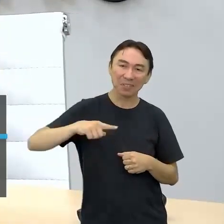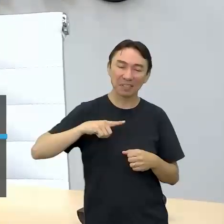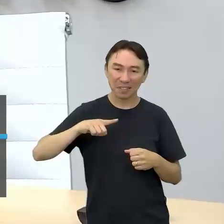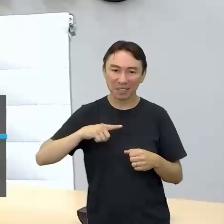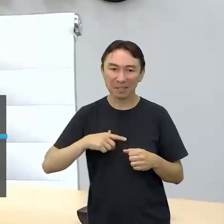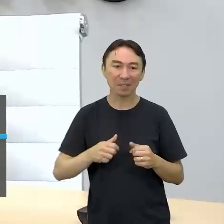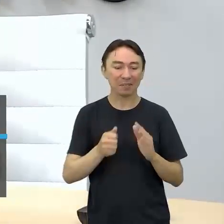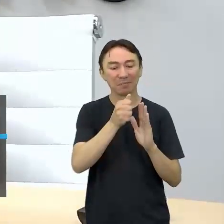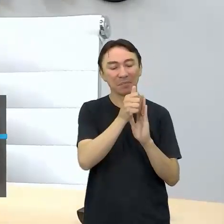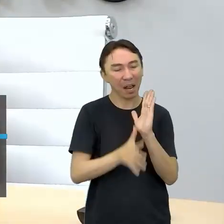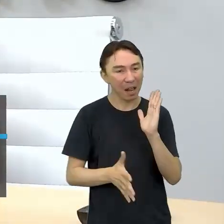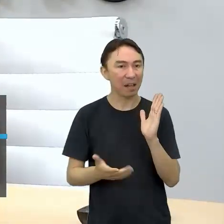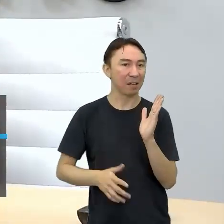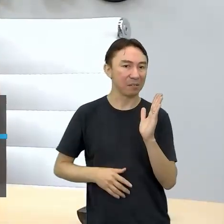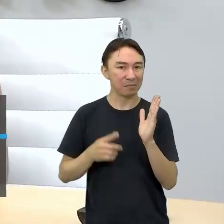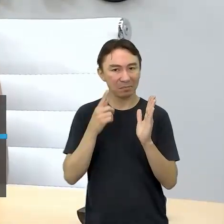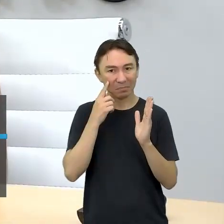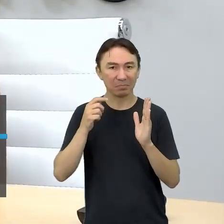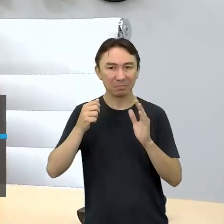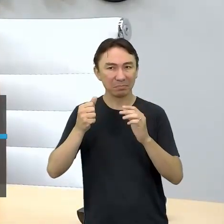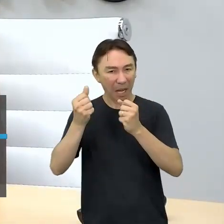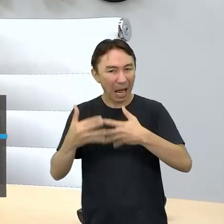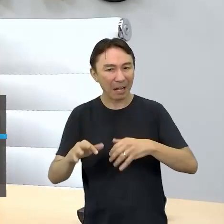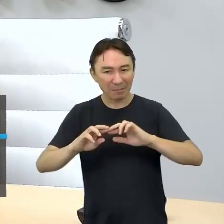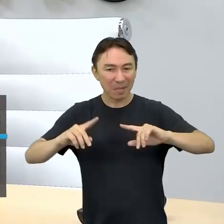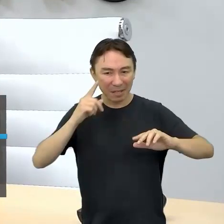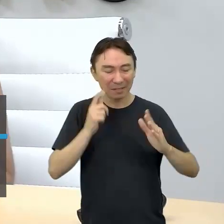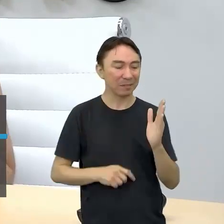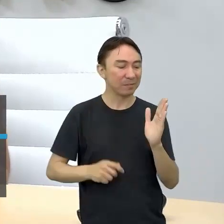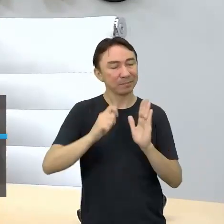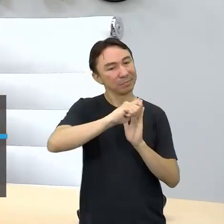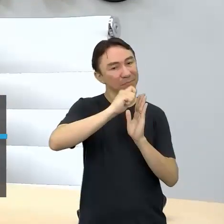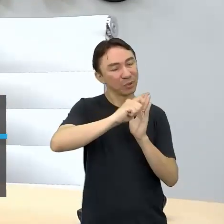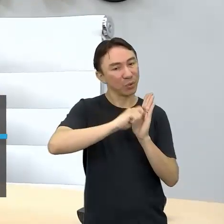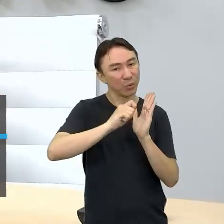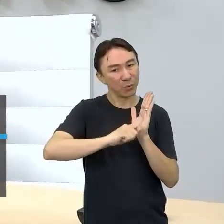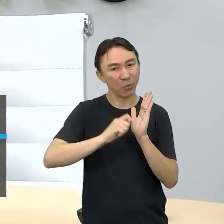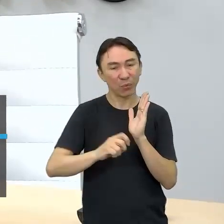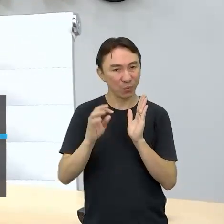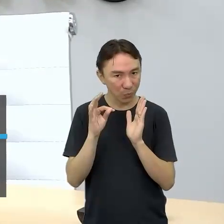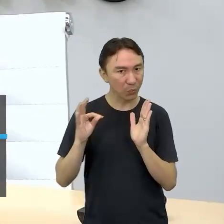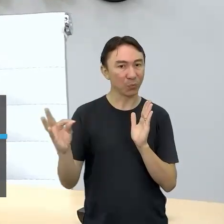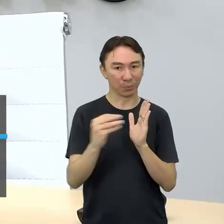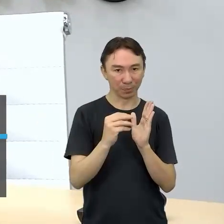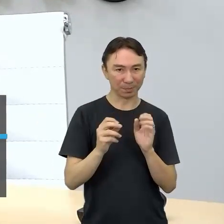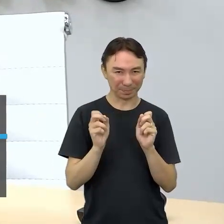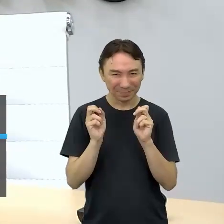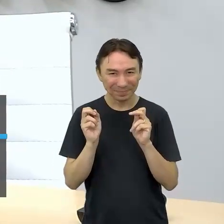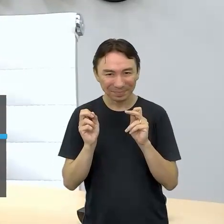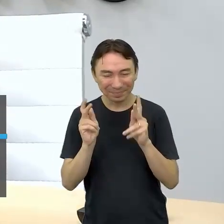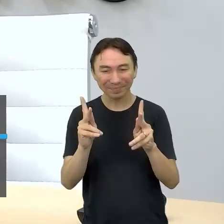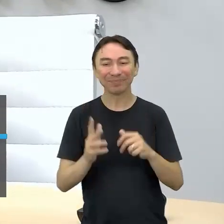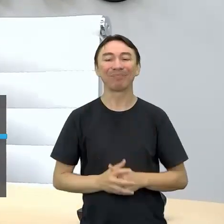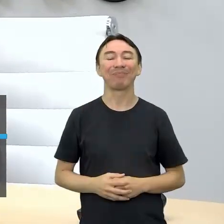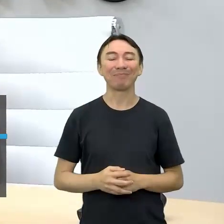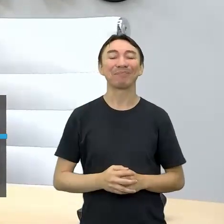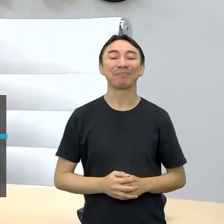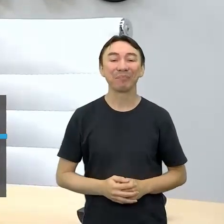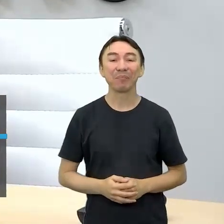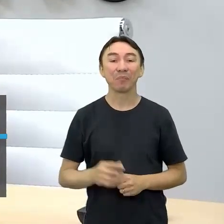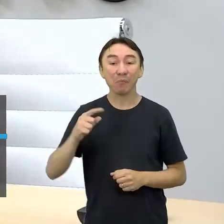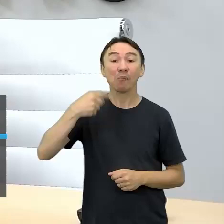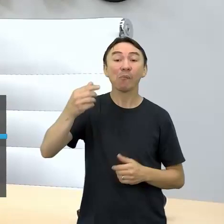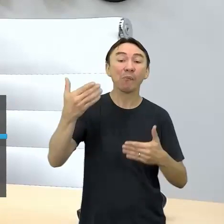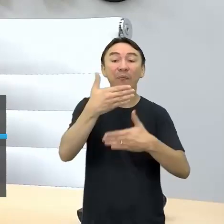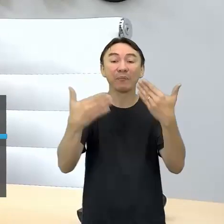desdobramento, também é interessante anotar aí nesse momento, tudo bem? Muito bem. Em seguida, então agora, no próximo